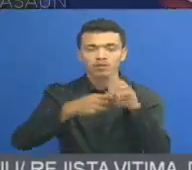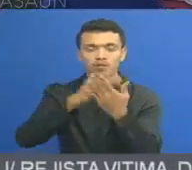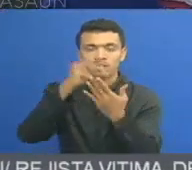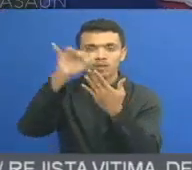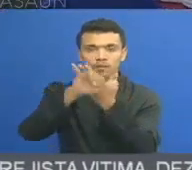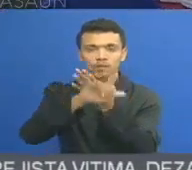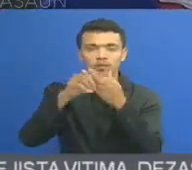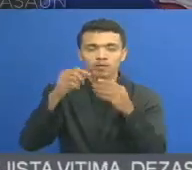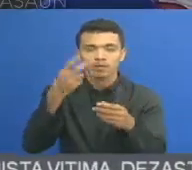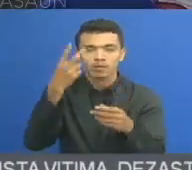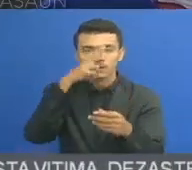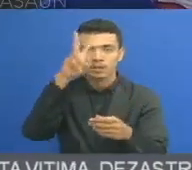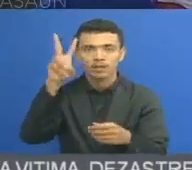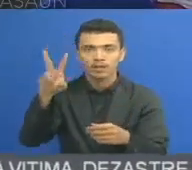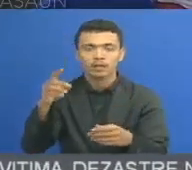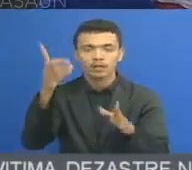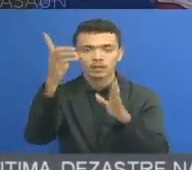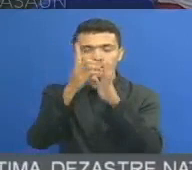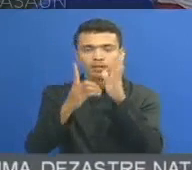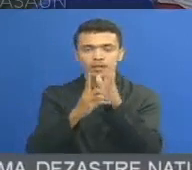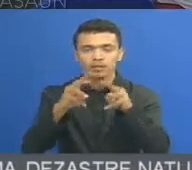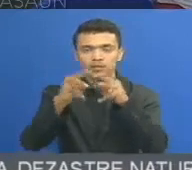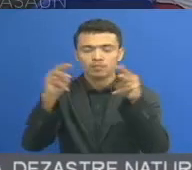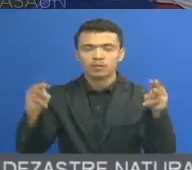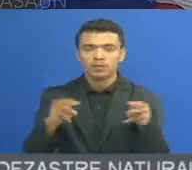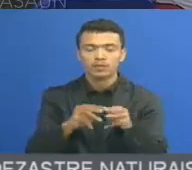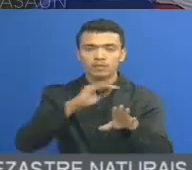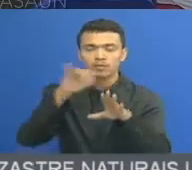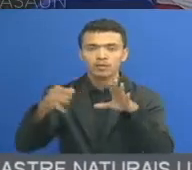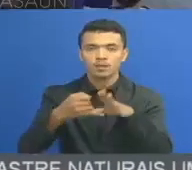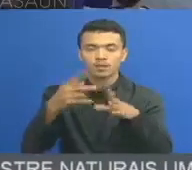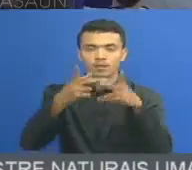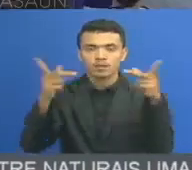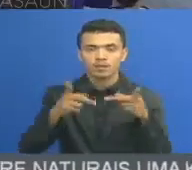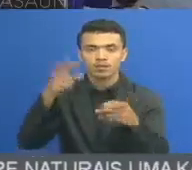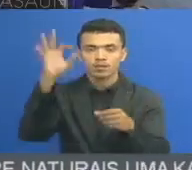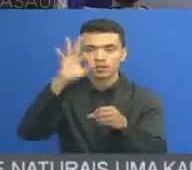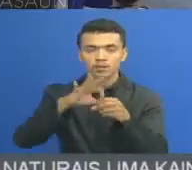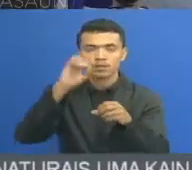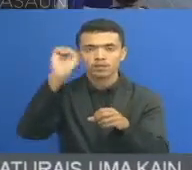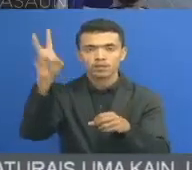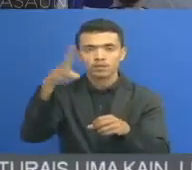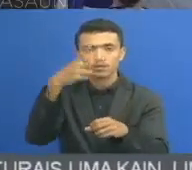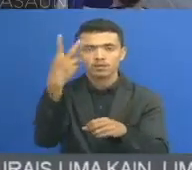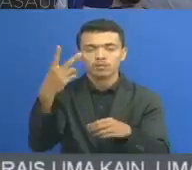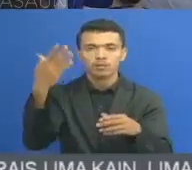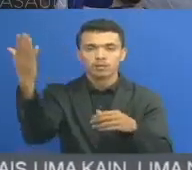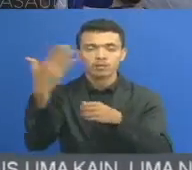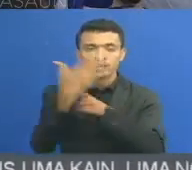hori procede no confere acta apuramento municipal, inclui centro votação Sanulo resing rua ia